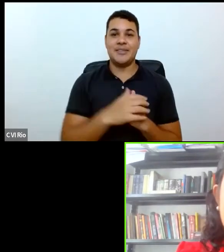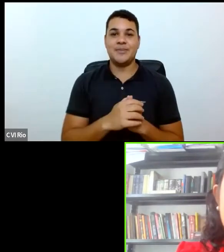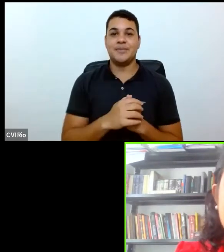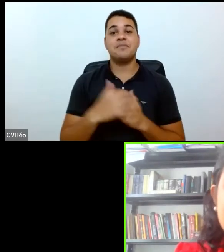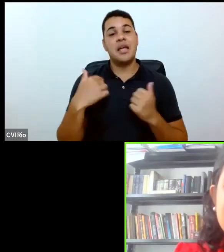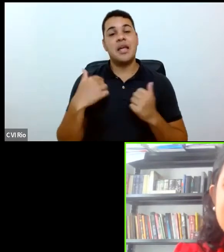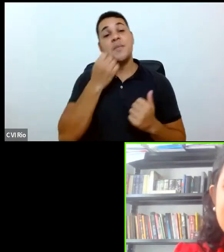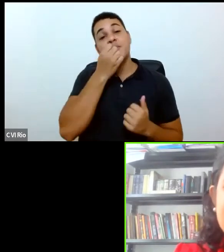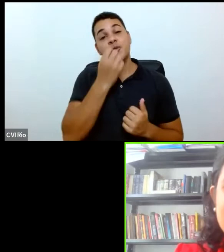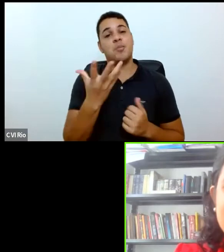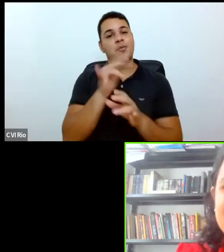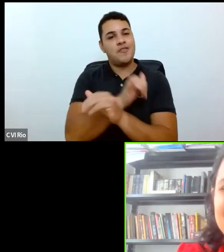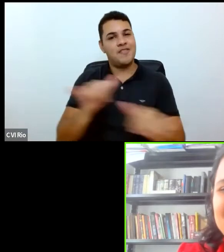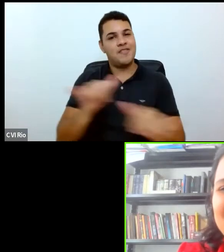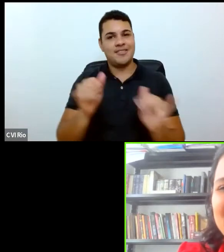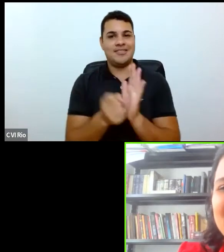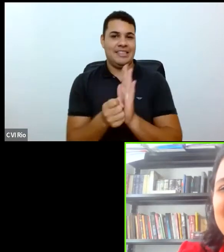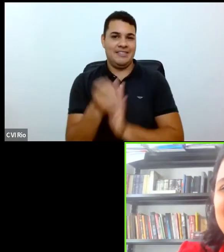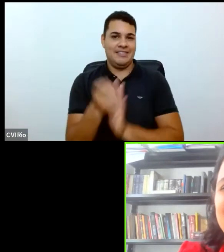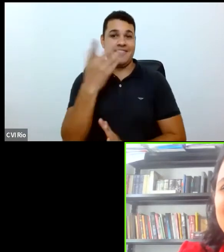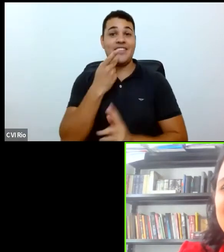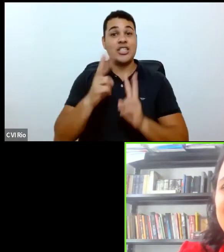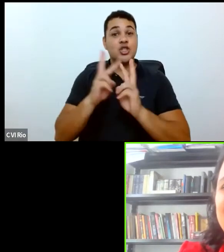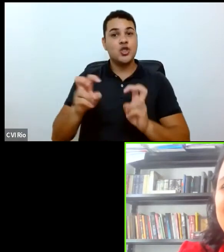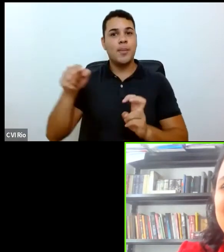mesmo o poder dessa instituição, né?